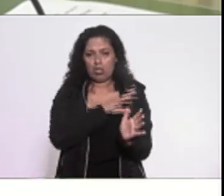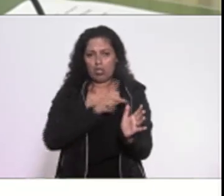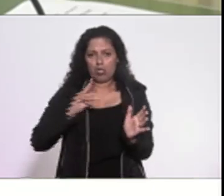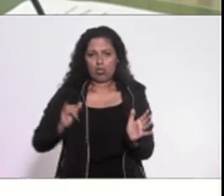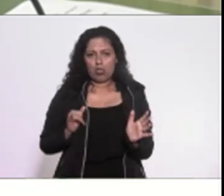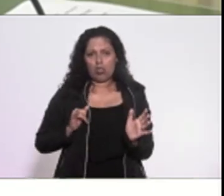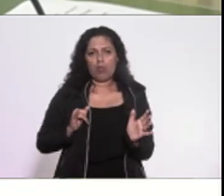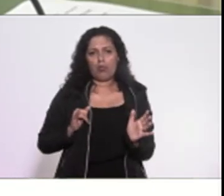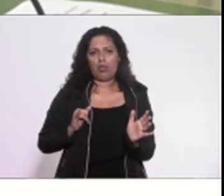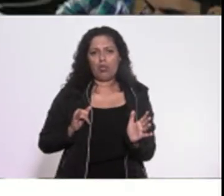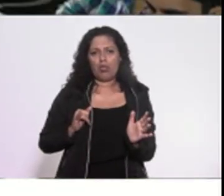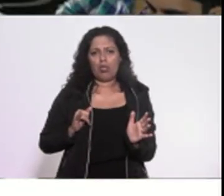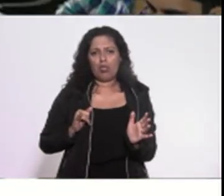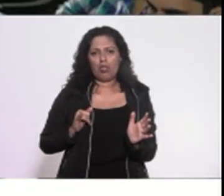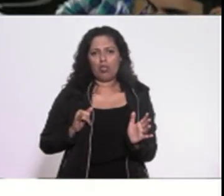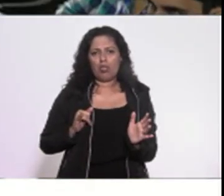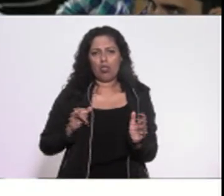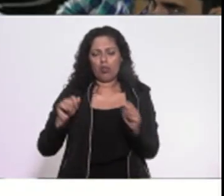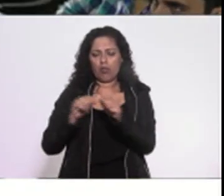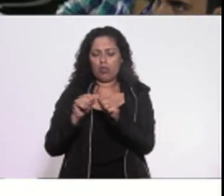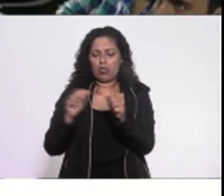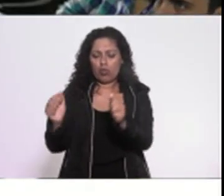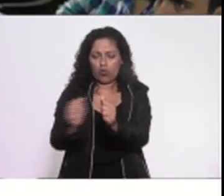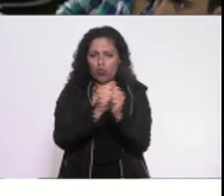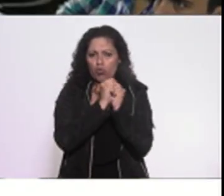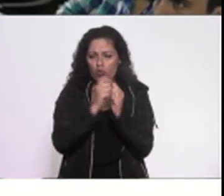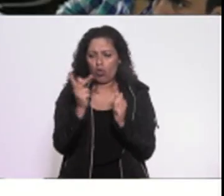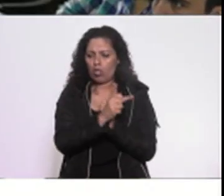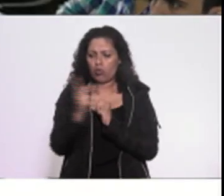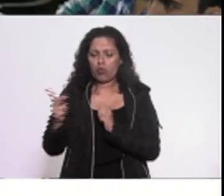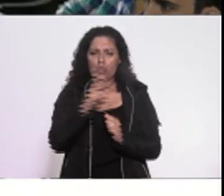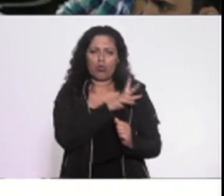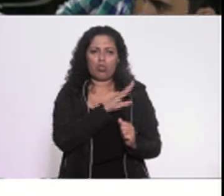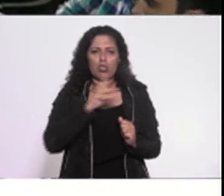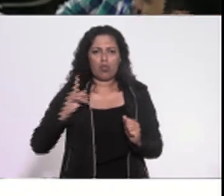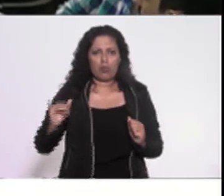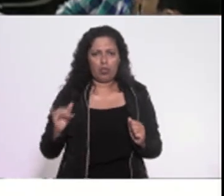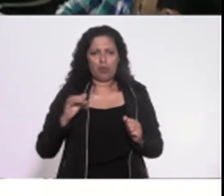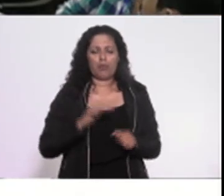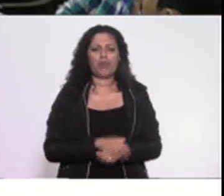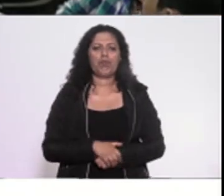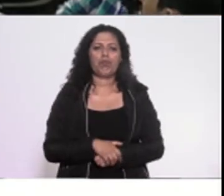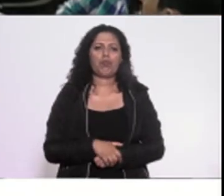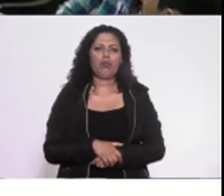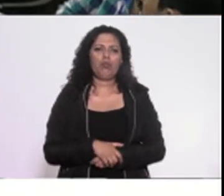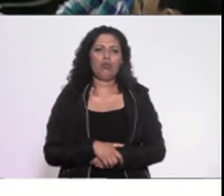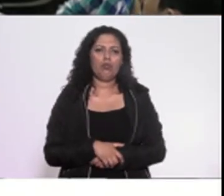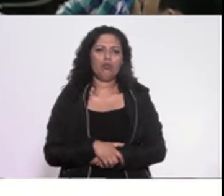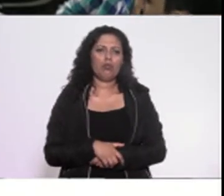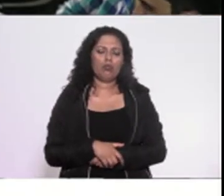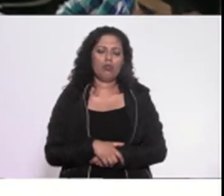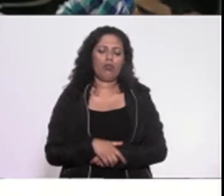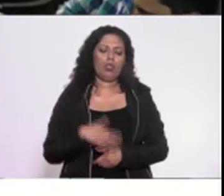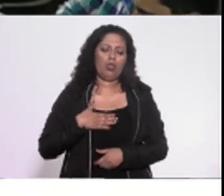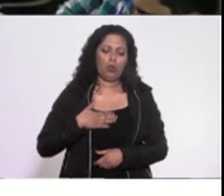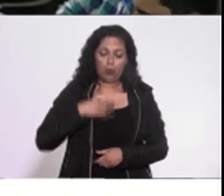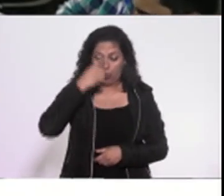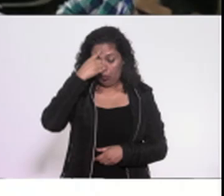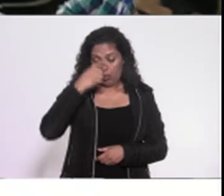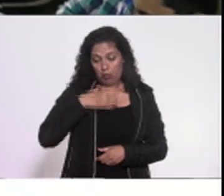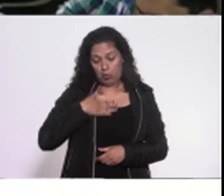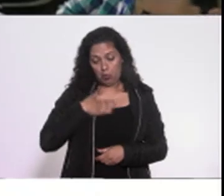e fazer em conjunto. Deputada Zeidan. Né? Eu tenho... Pensando alto. É uma questão minha que eu propus